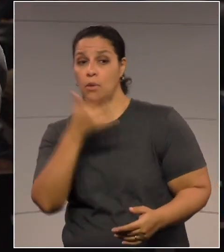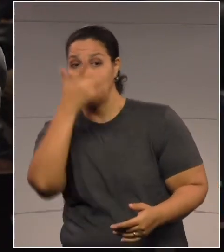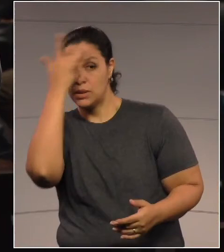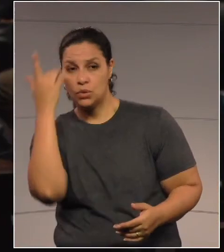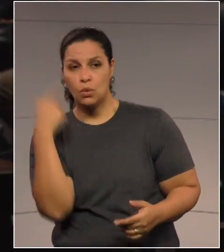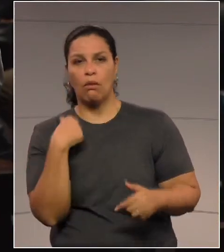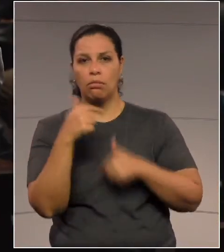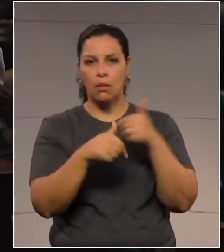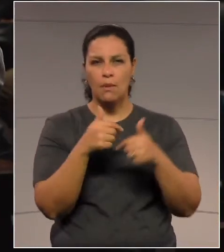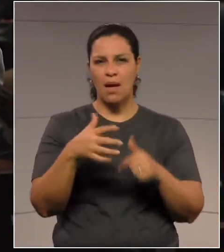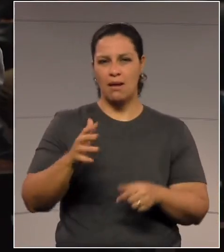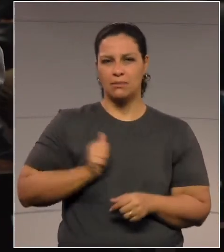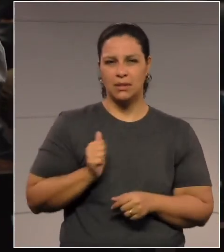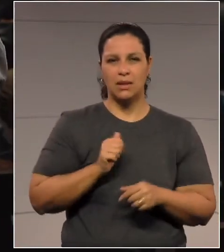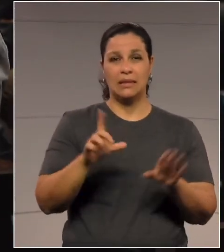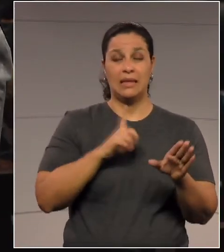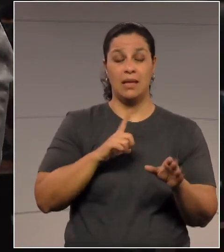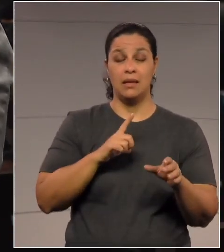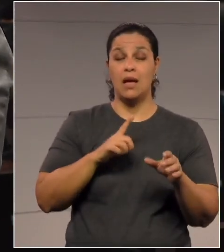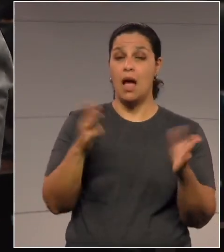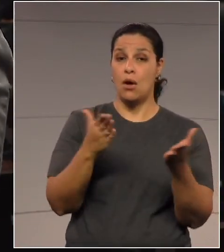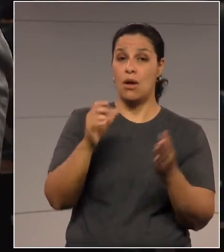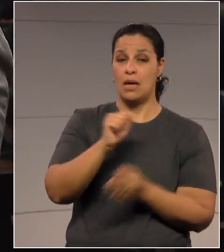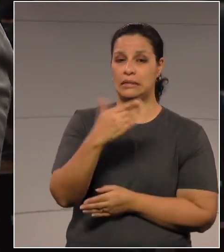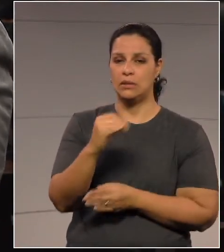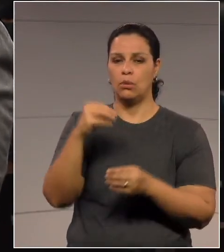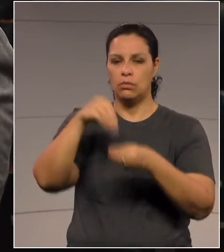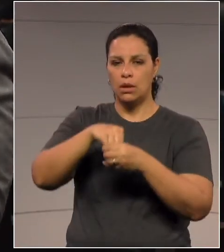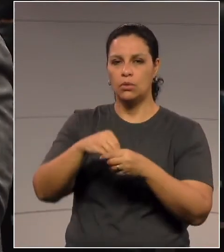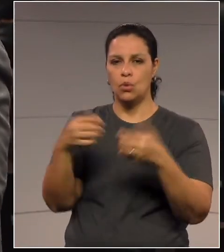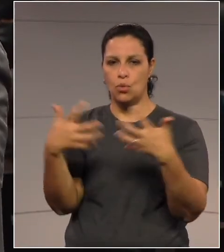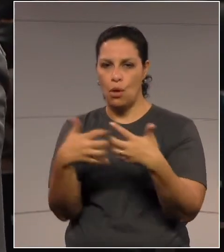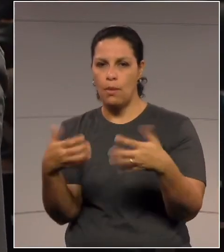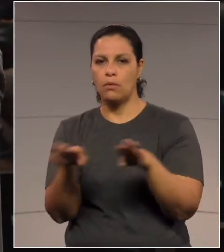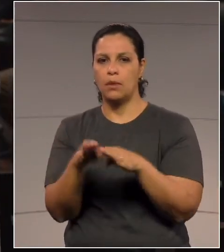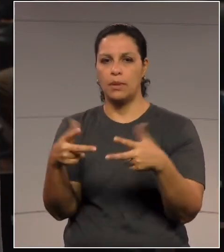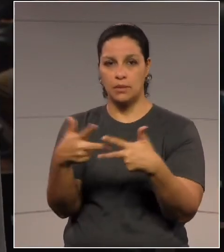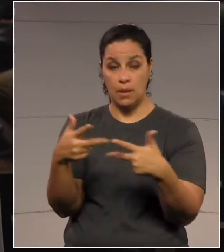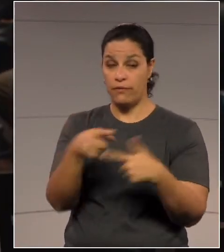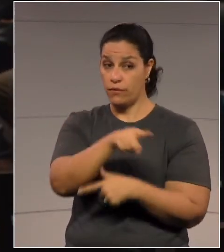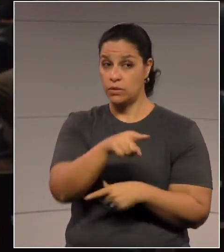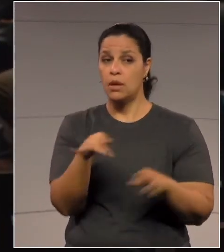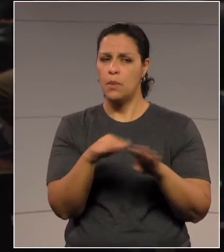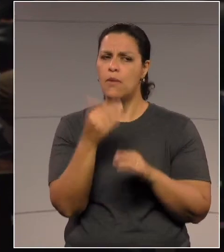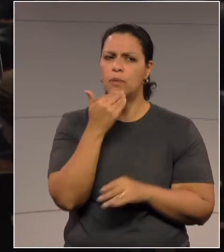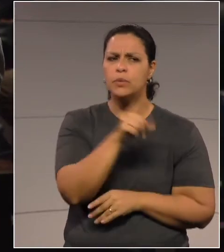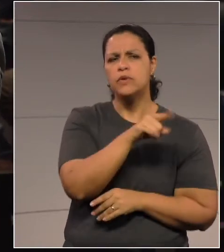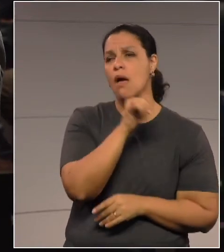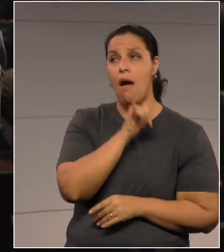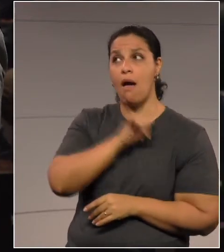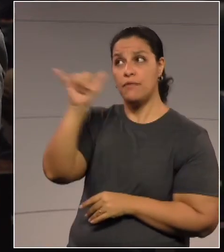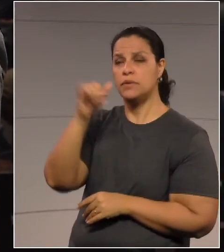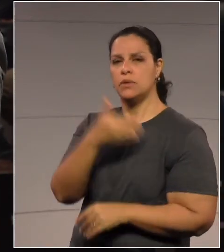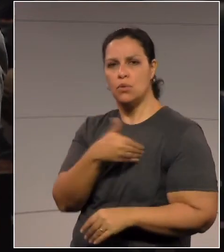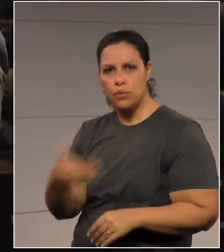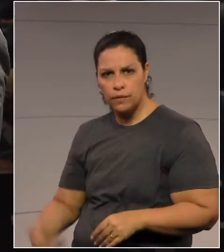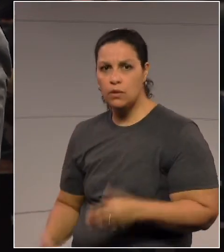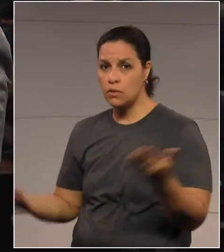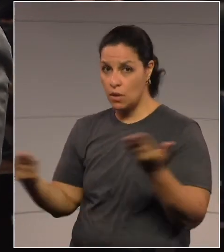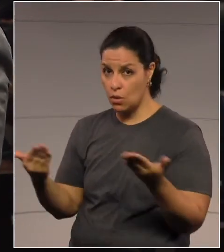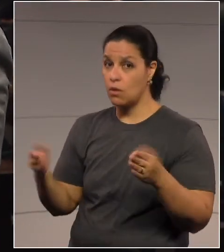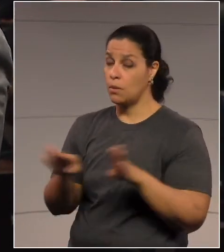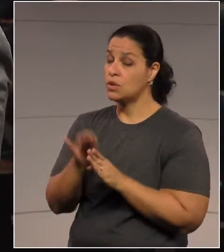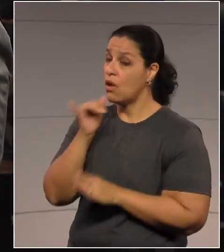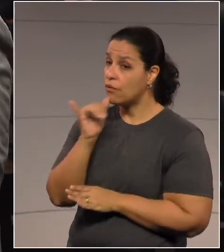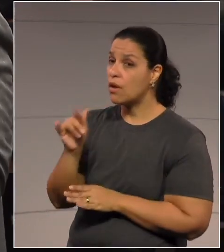e não tem coragem de comprar a briga. Mas eu peço que o senhor e a sua equipe informem a este governador,